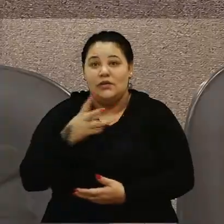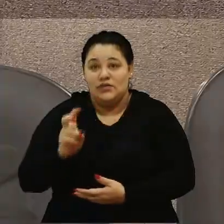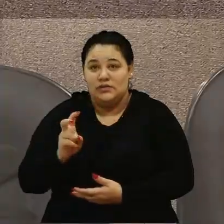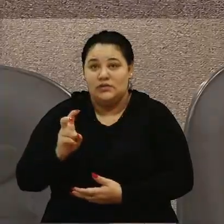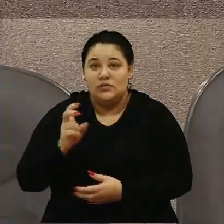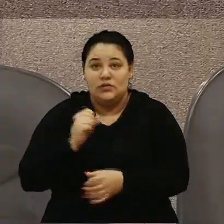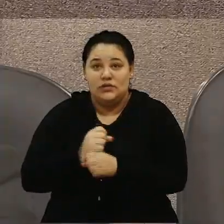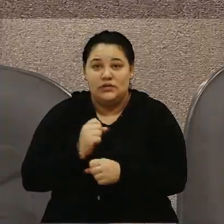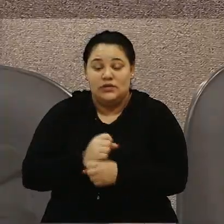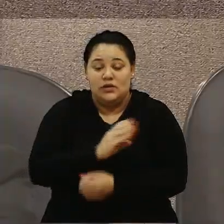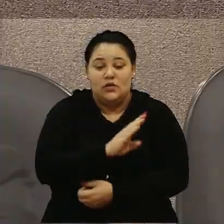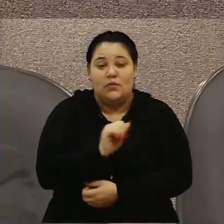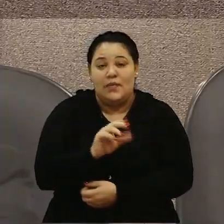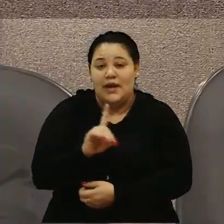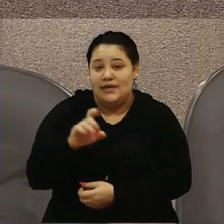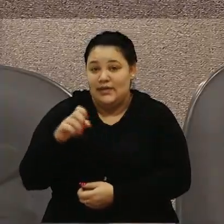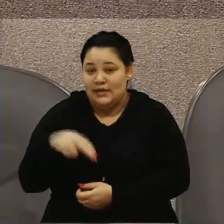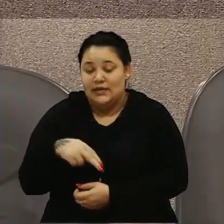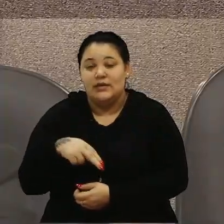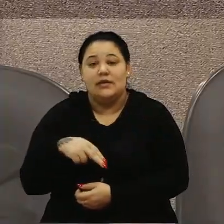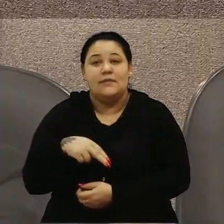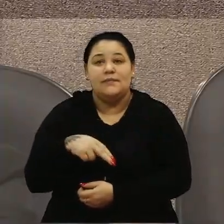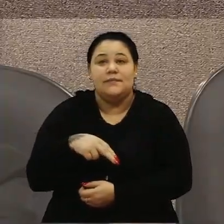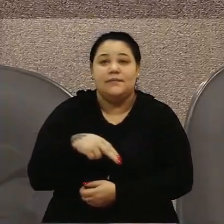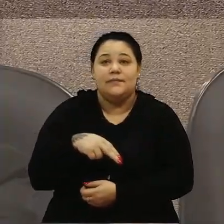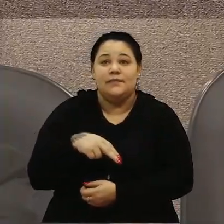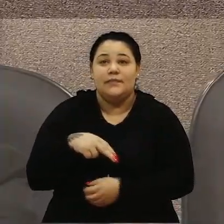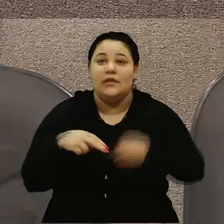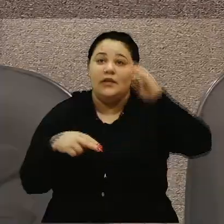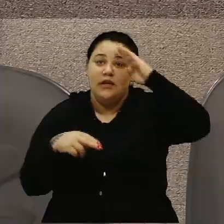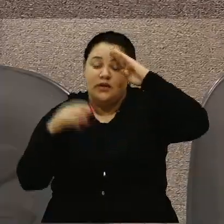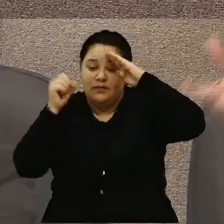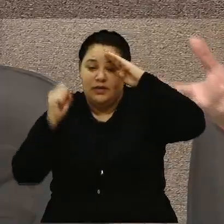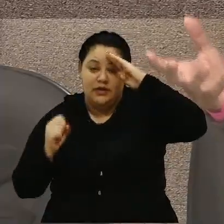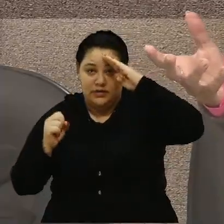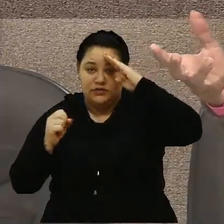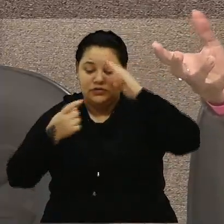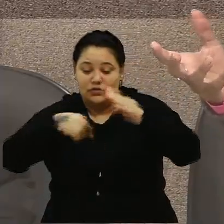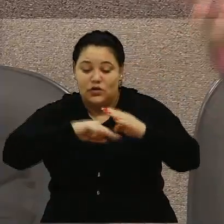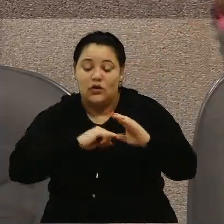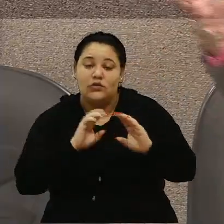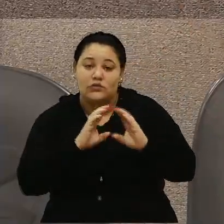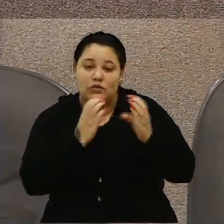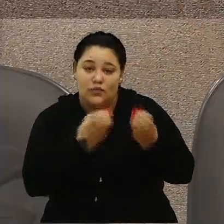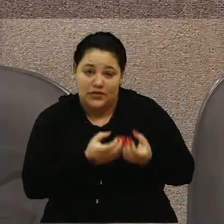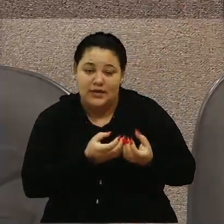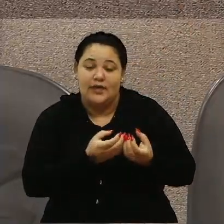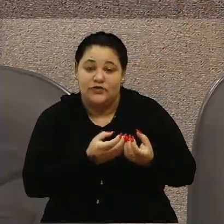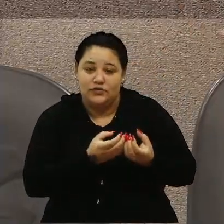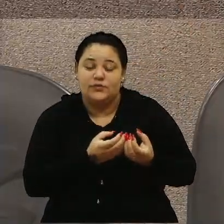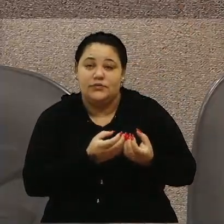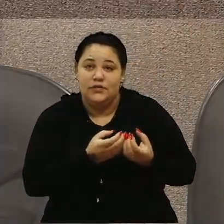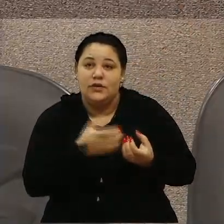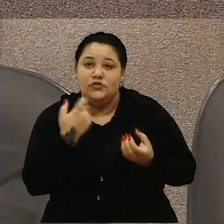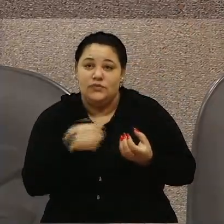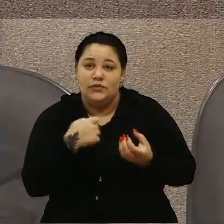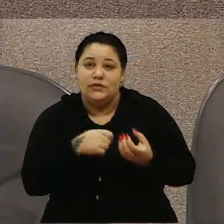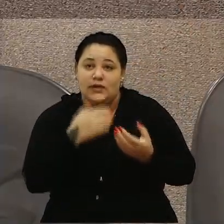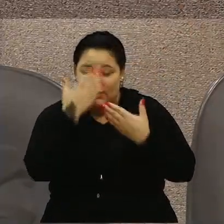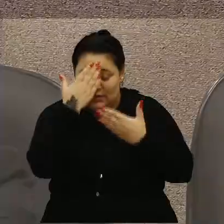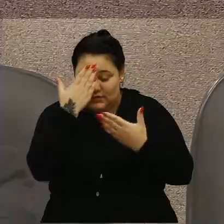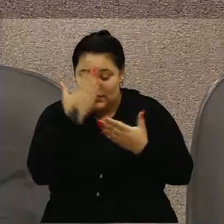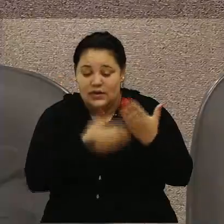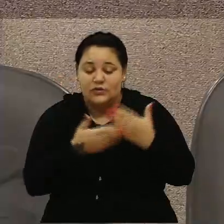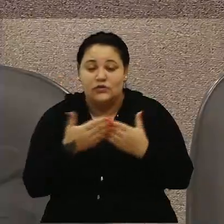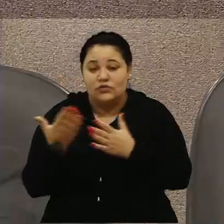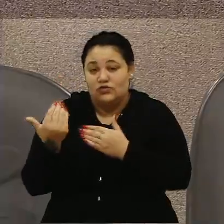Imigrante e o Saint-Hilaire, que nós, como comunidade, temos que agradecer a todos os senhores, senhoras, a esses